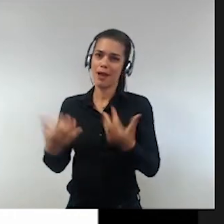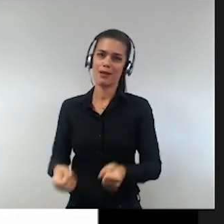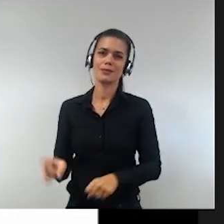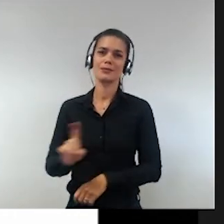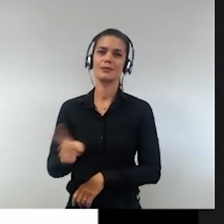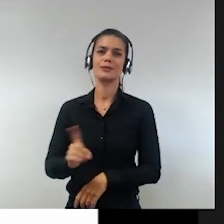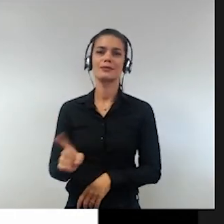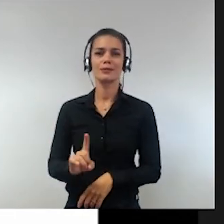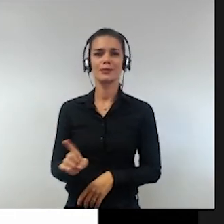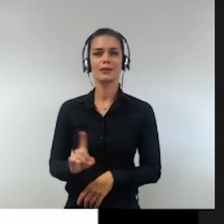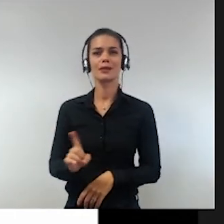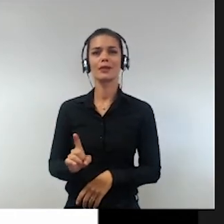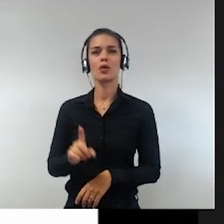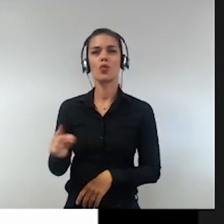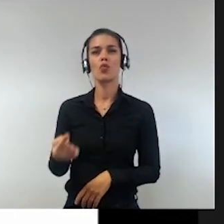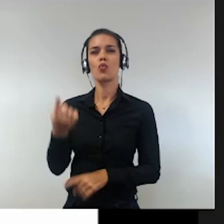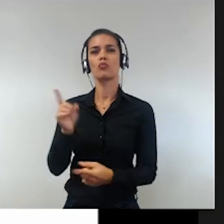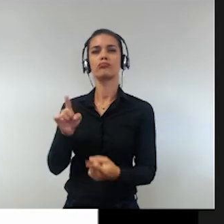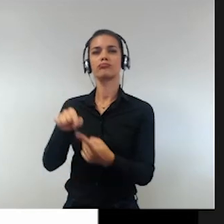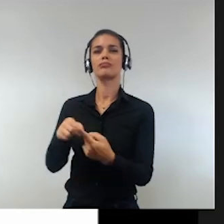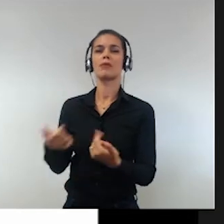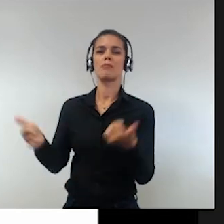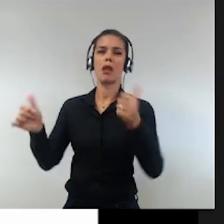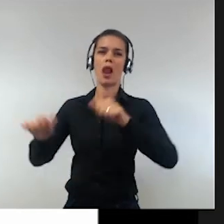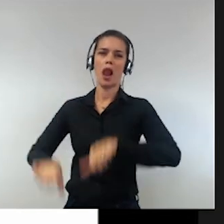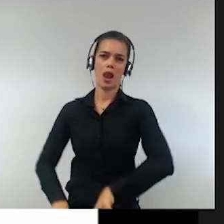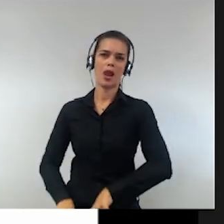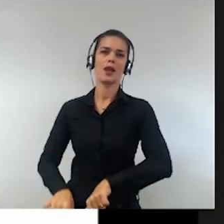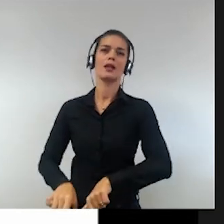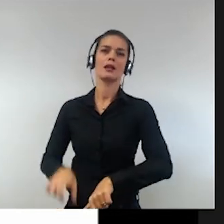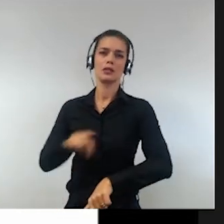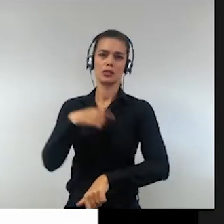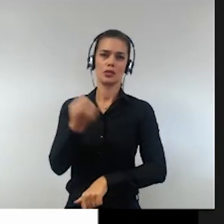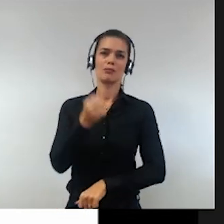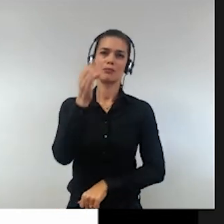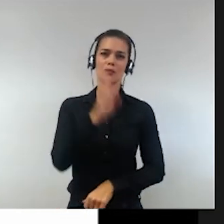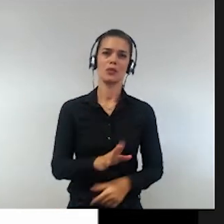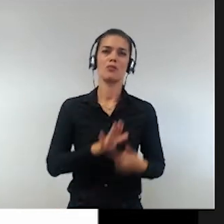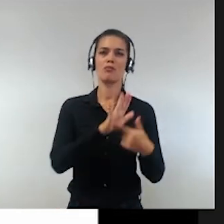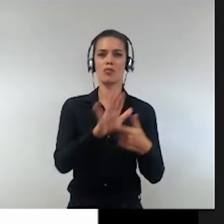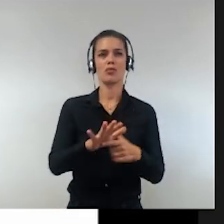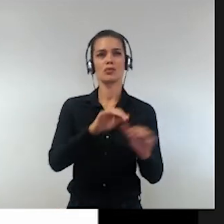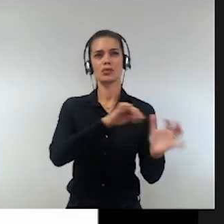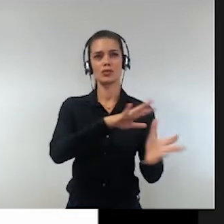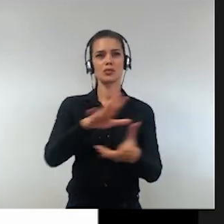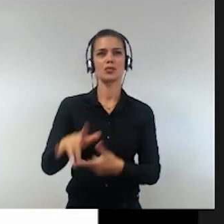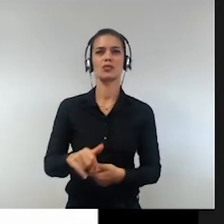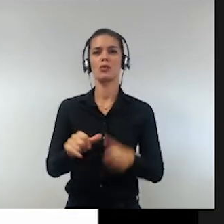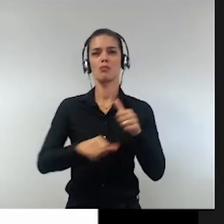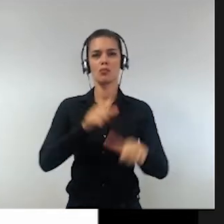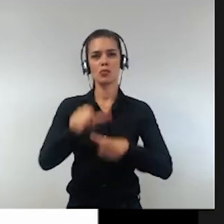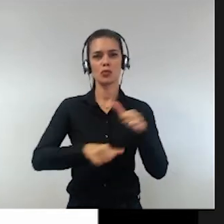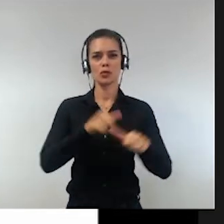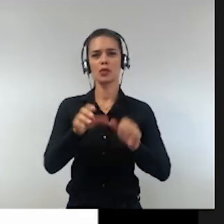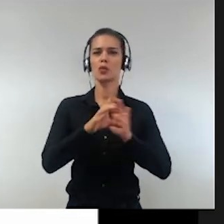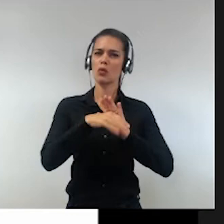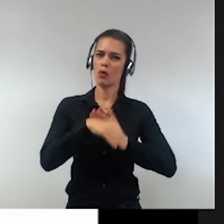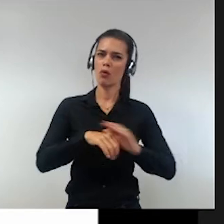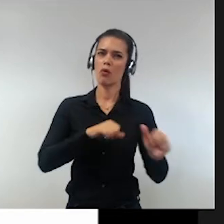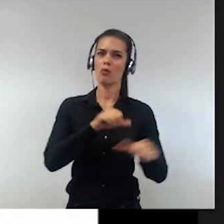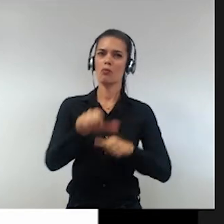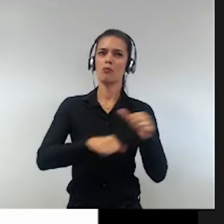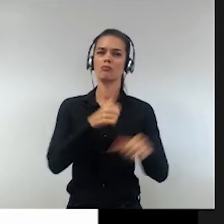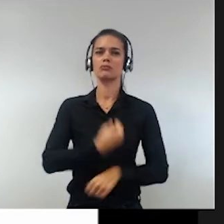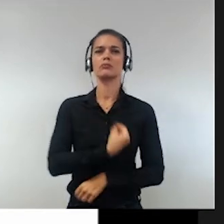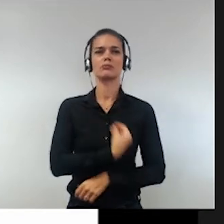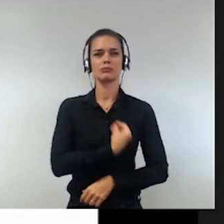sem dúvida nenhuma, cujo único destino é o fracasso. E nós temos, no Brasil, está mostrando isso para o mundo, mudando os seus conceitos, mudando a sua